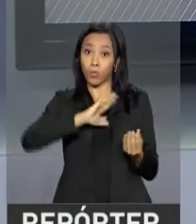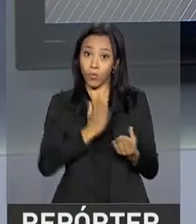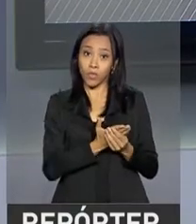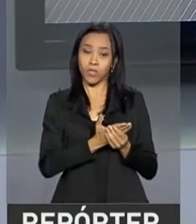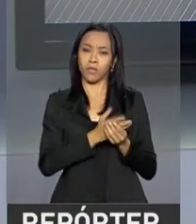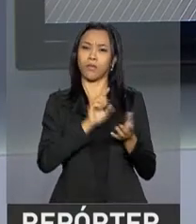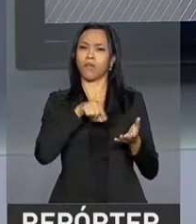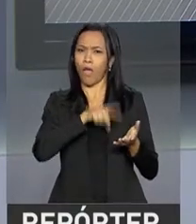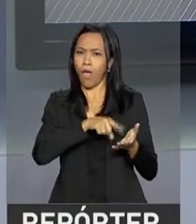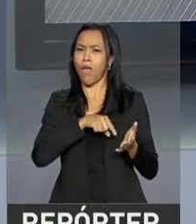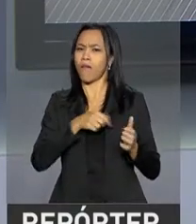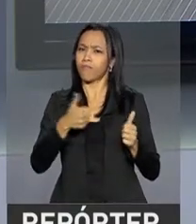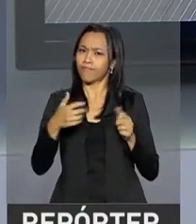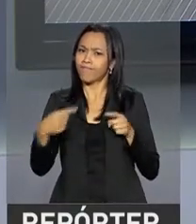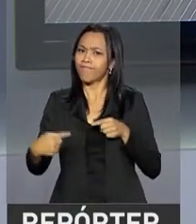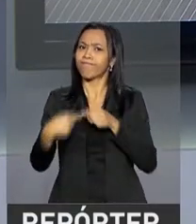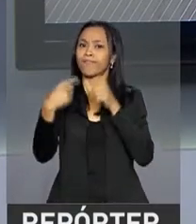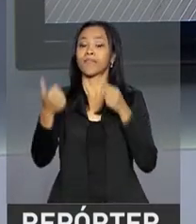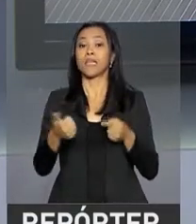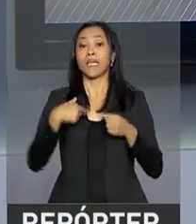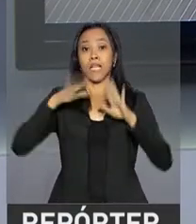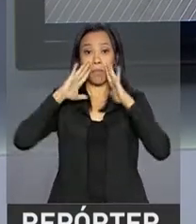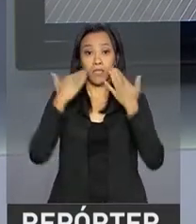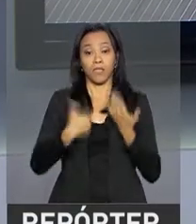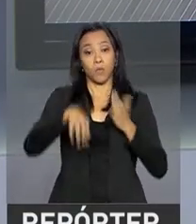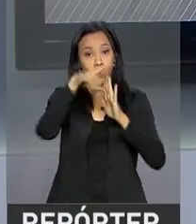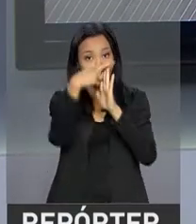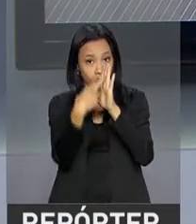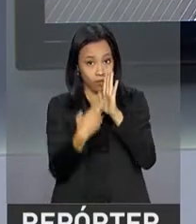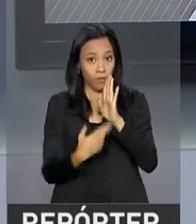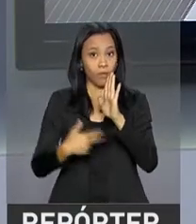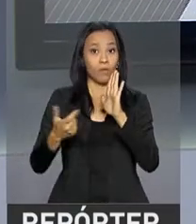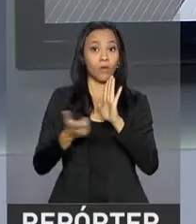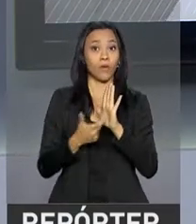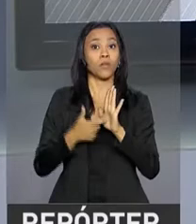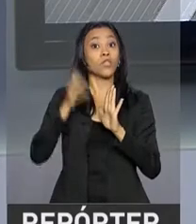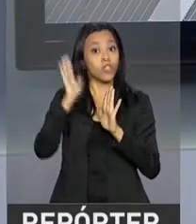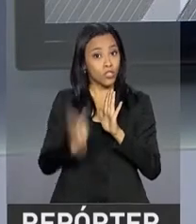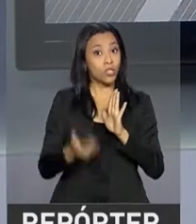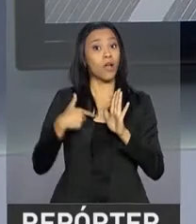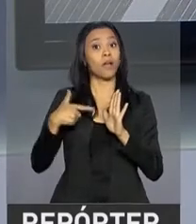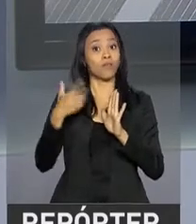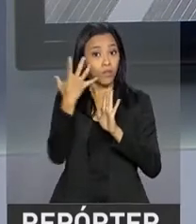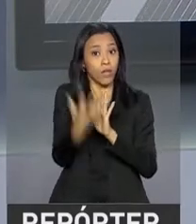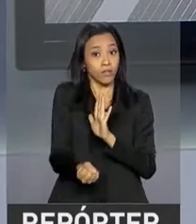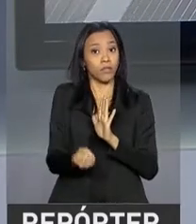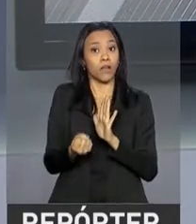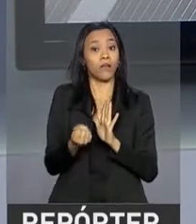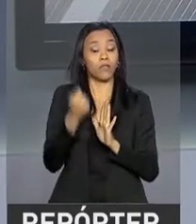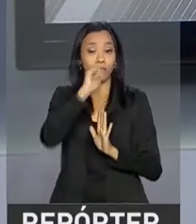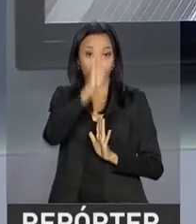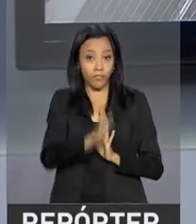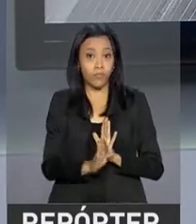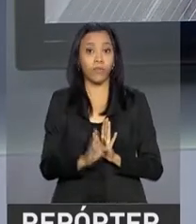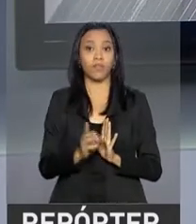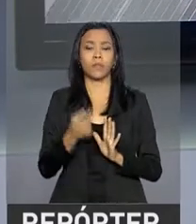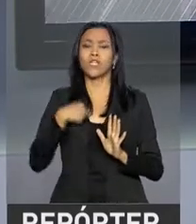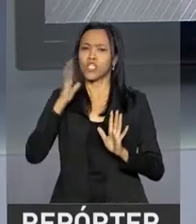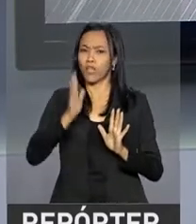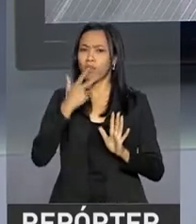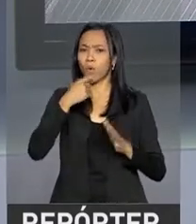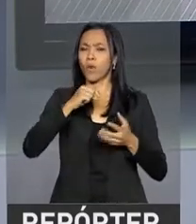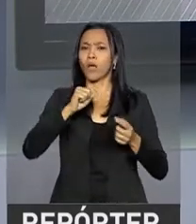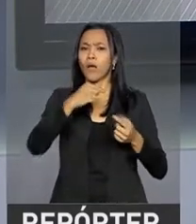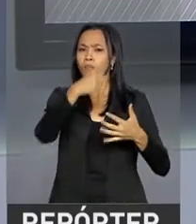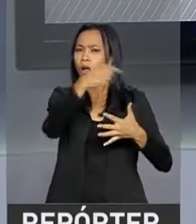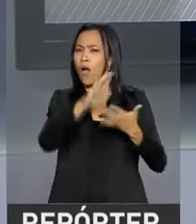citou ainda algumas das propostas apresentadas pelo relatório da organização que já foram adotadas pelo brasil e destacou também alguns desafios que o